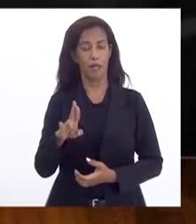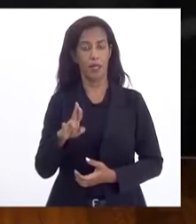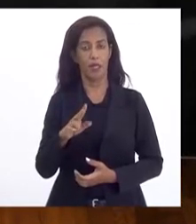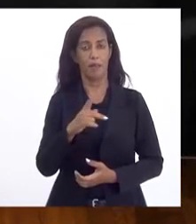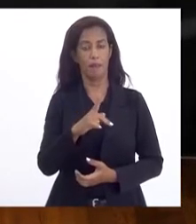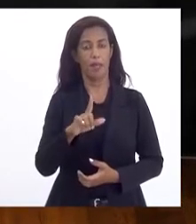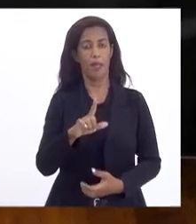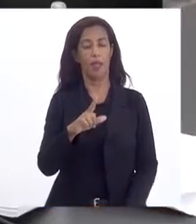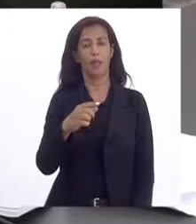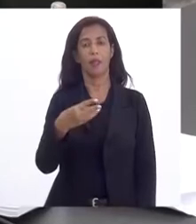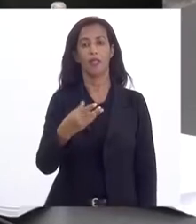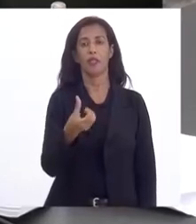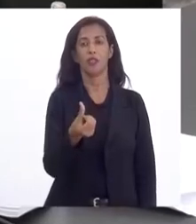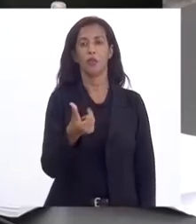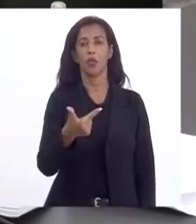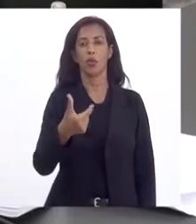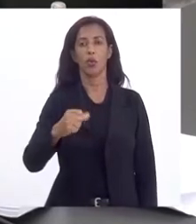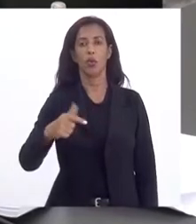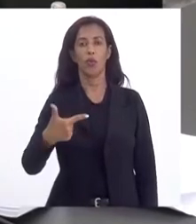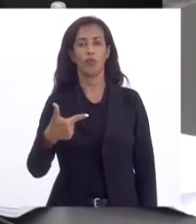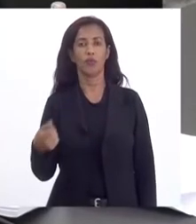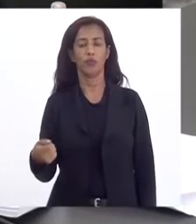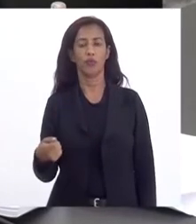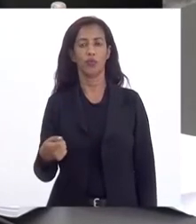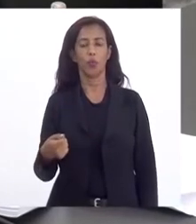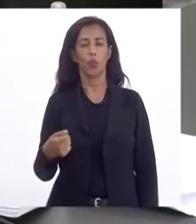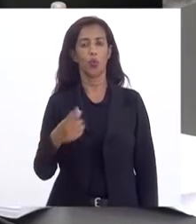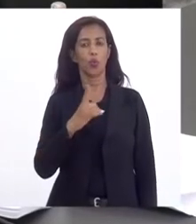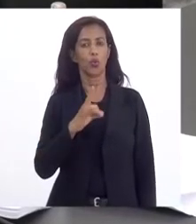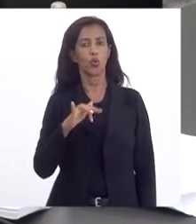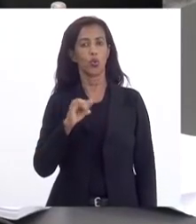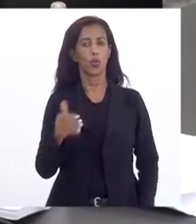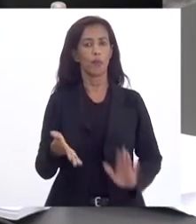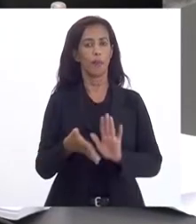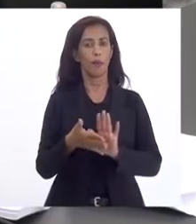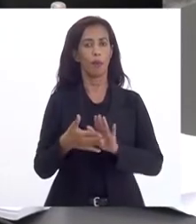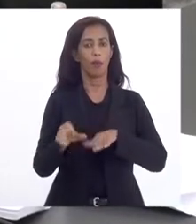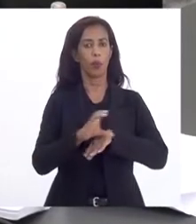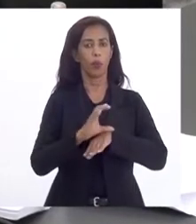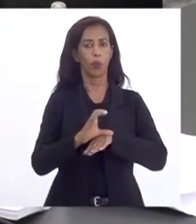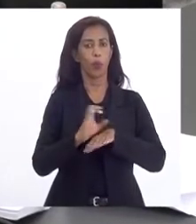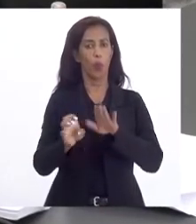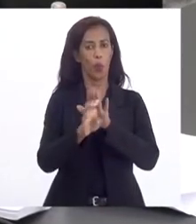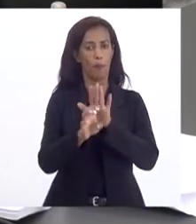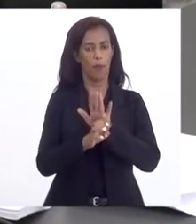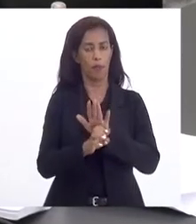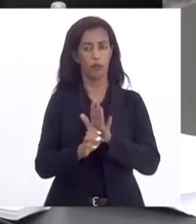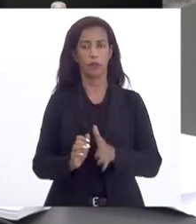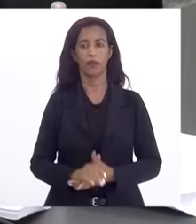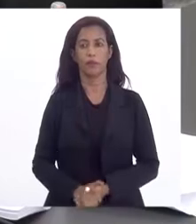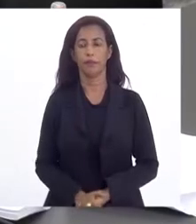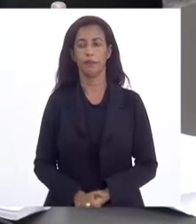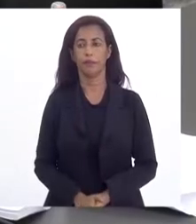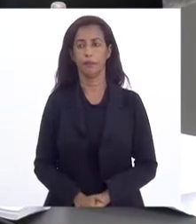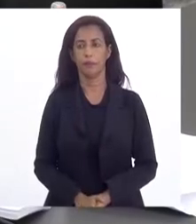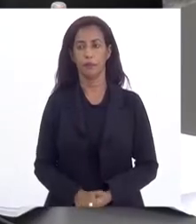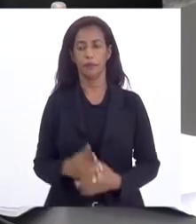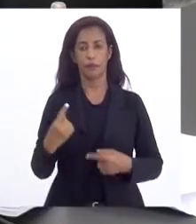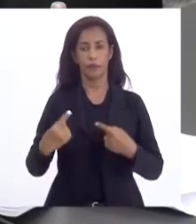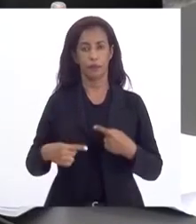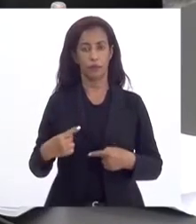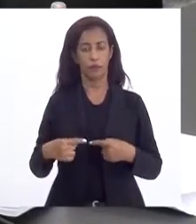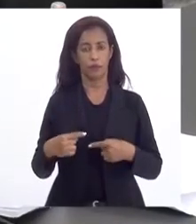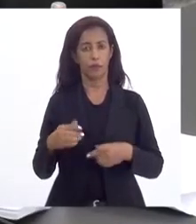lei 3629-21, autoria do deputado Dionísio Lins, o parecer pela constitucionalidade com emendas. Em discussão,